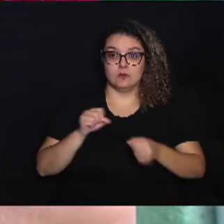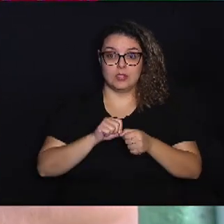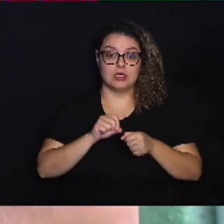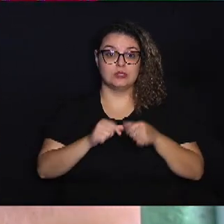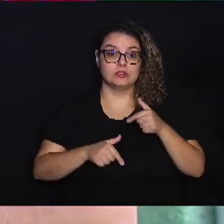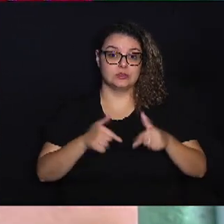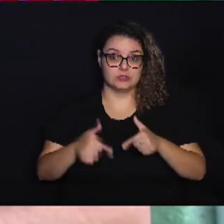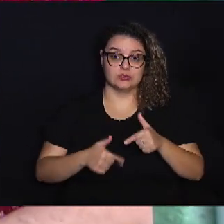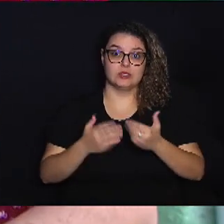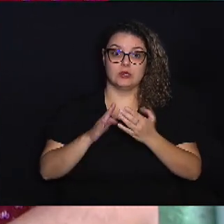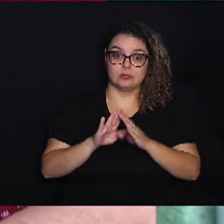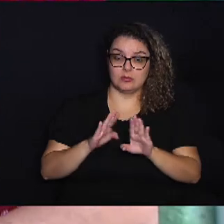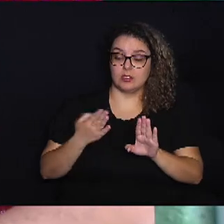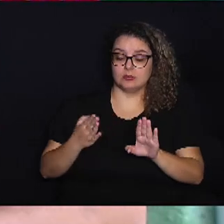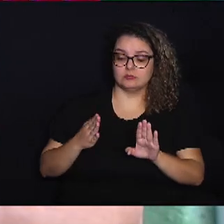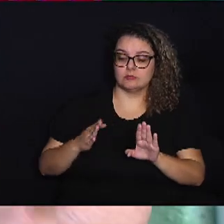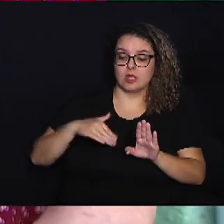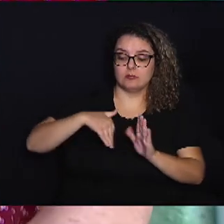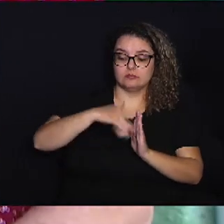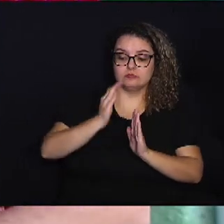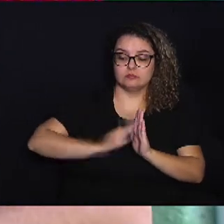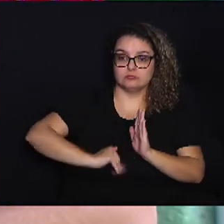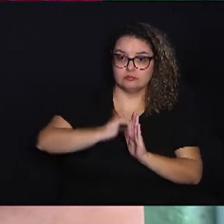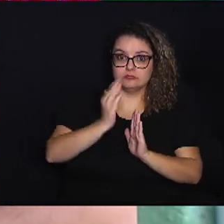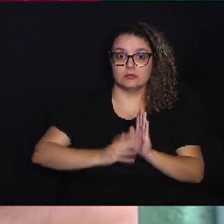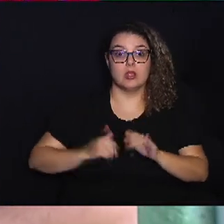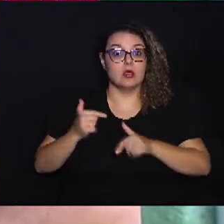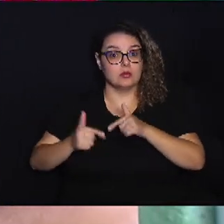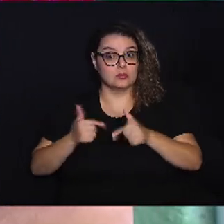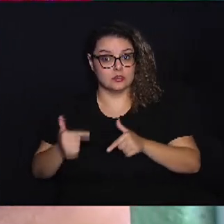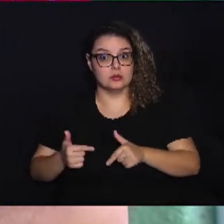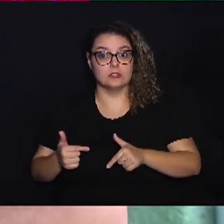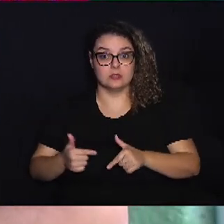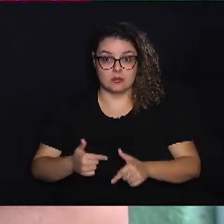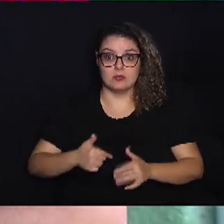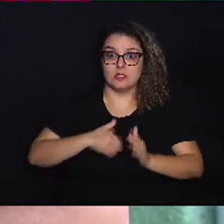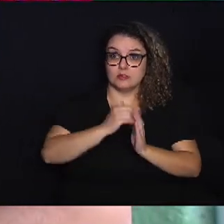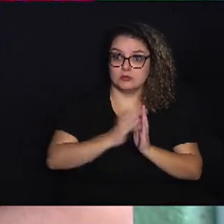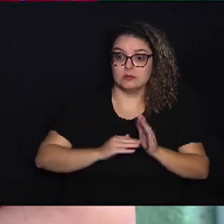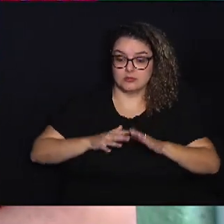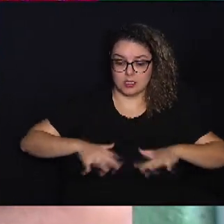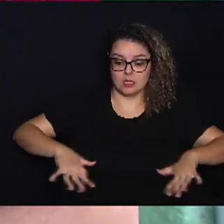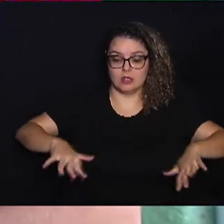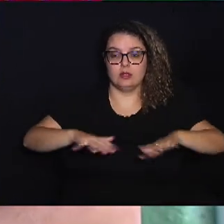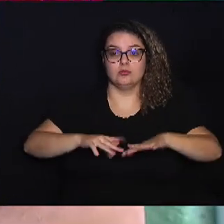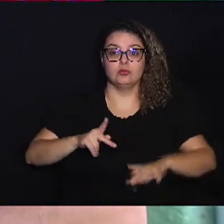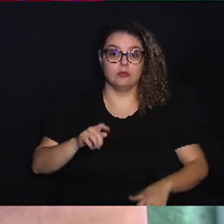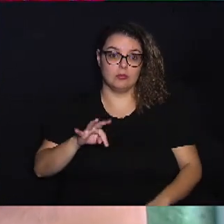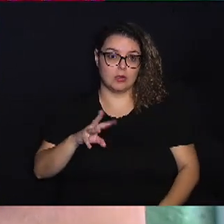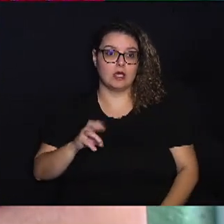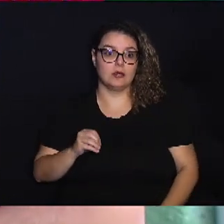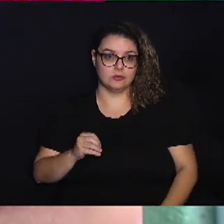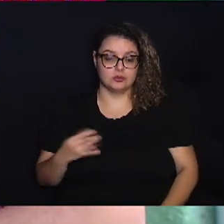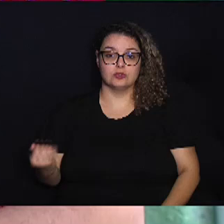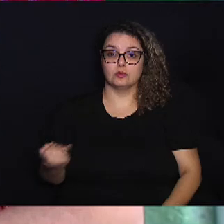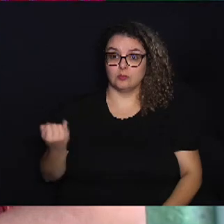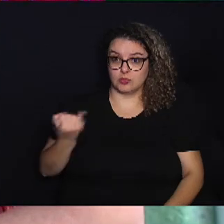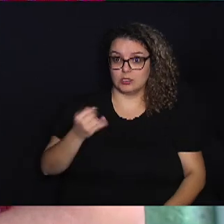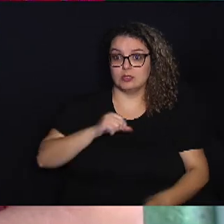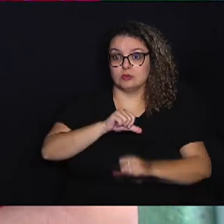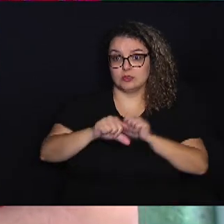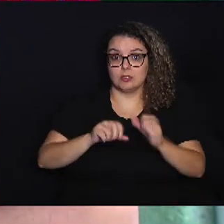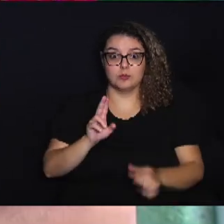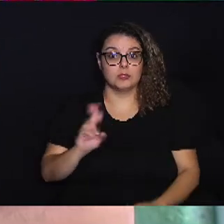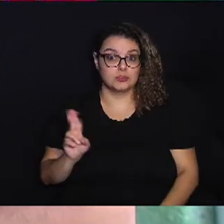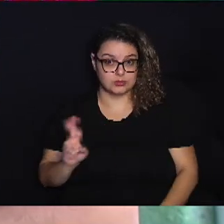das portas e fazer também o trabalho de pintura do pátio da unidade, trazendo também, ressaltando também a questão da mudança do